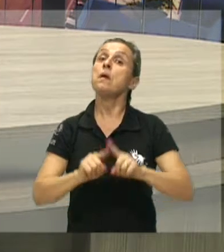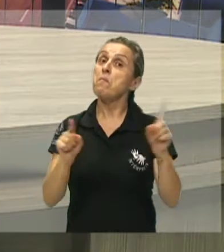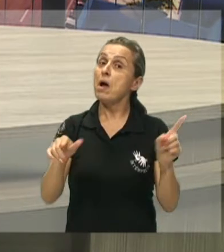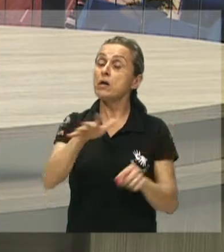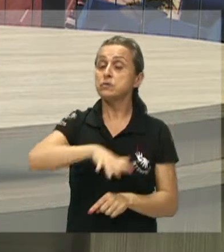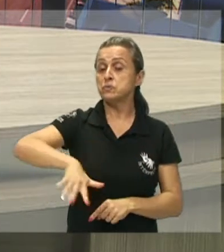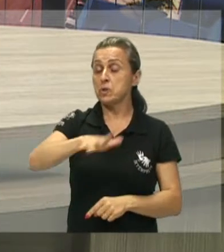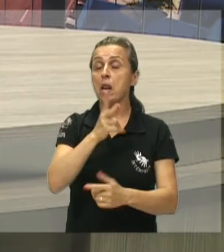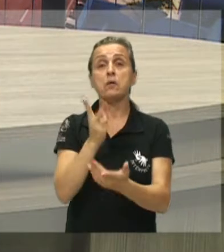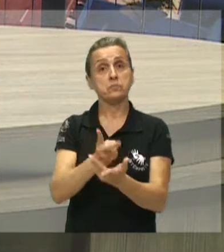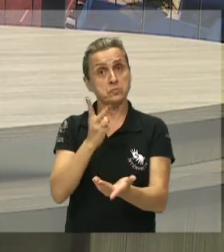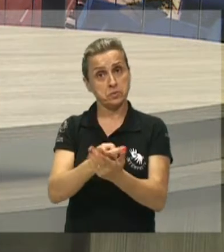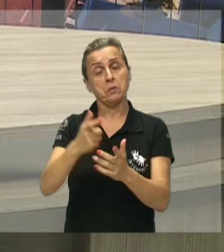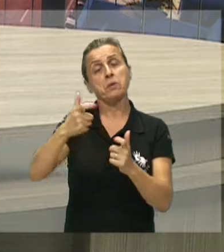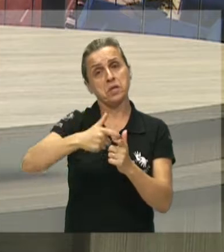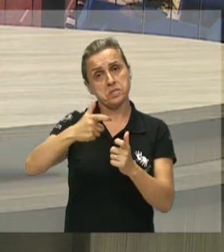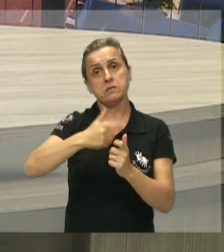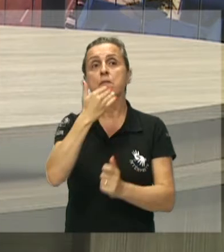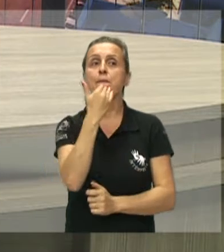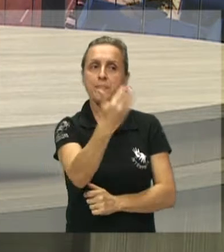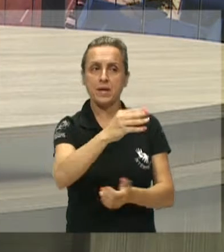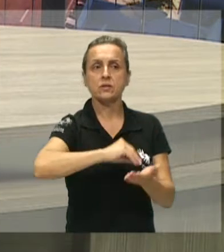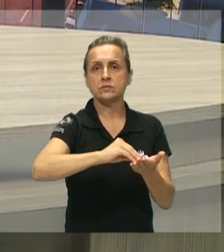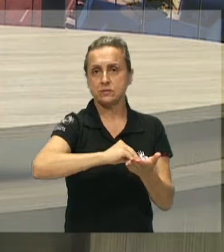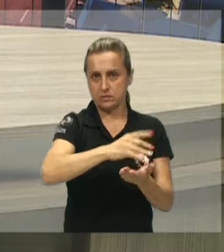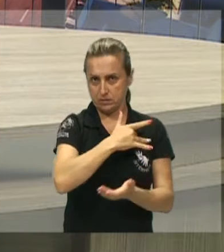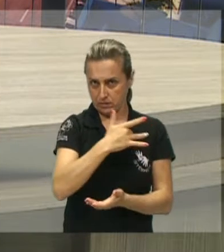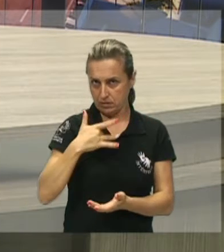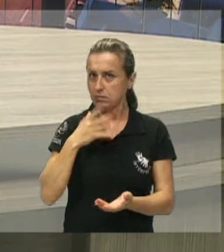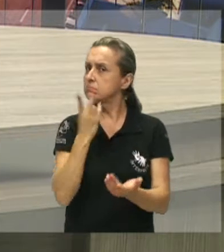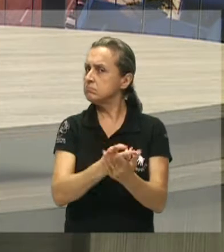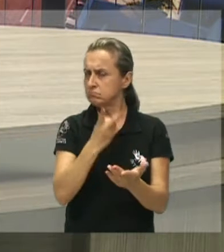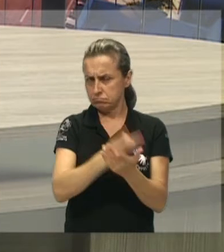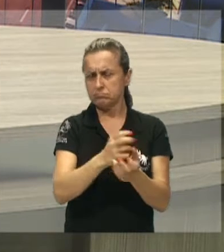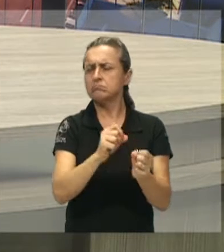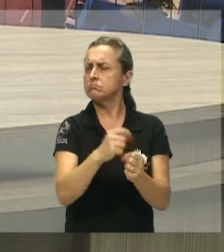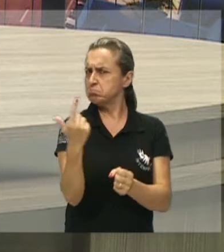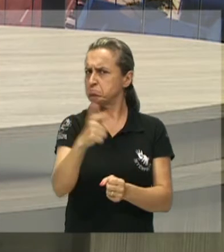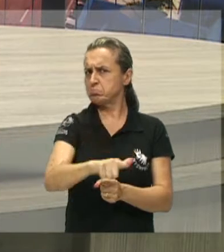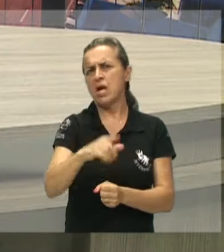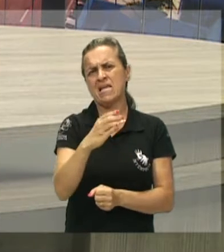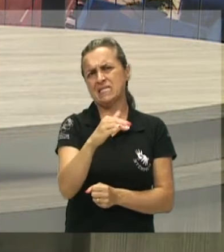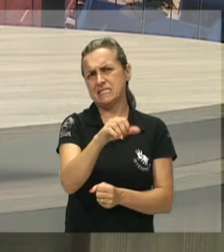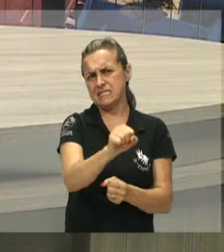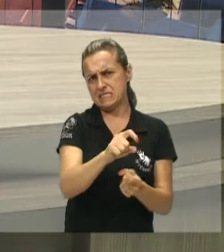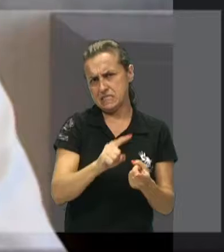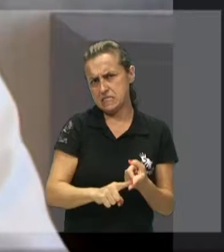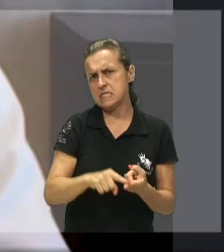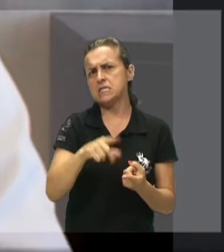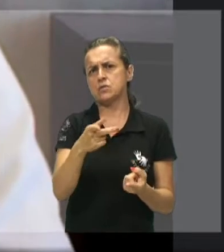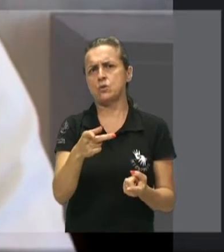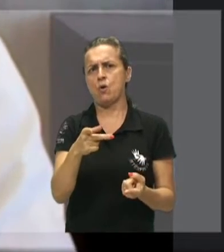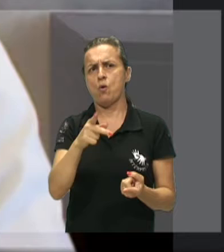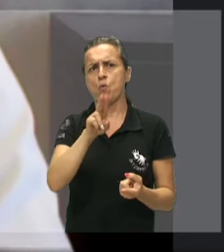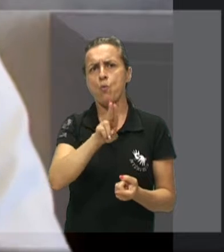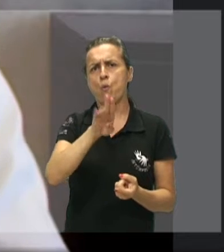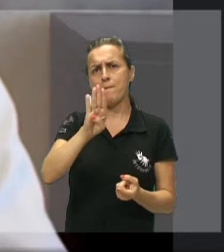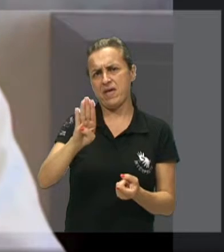exames que a gente pede na Secretaria de Saúde, seja no CIS ou nas outras unidades de saúde que